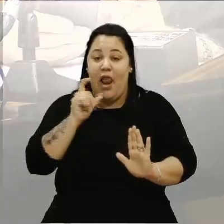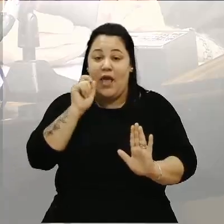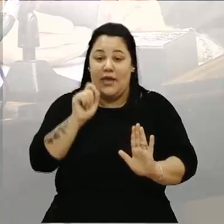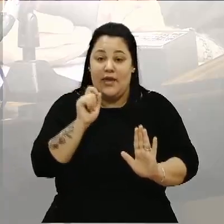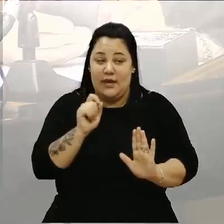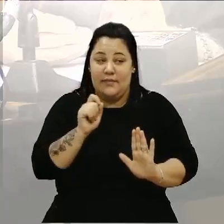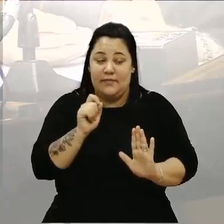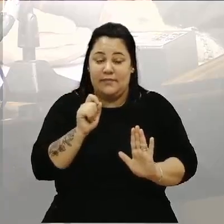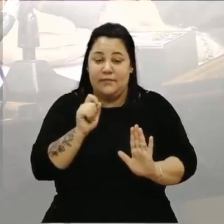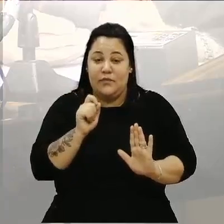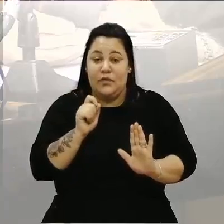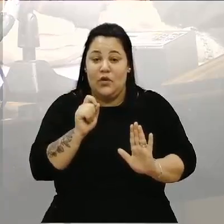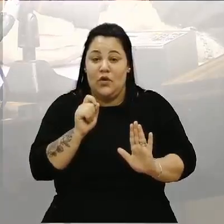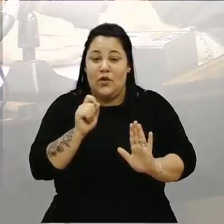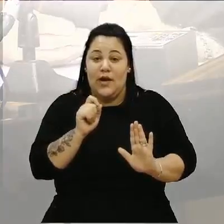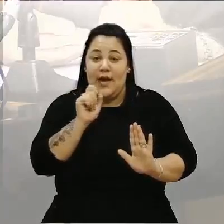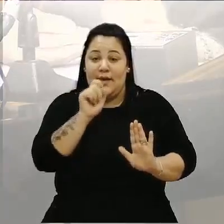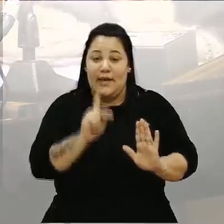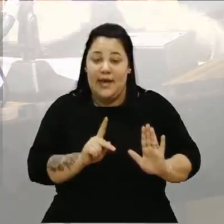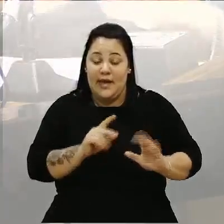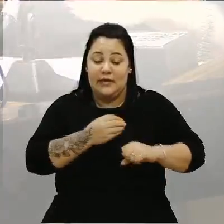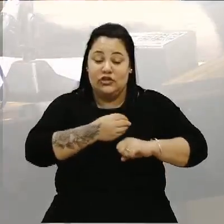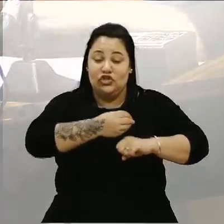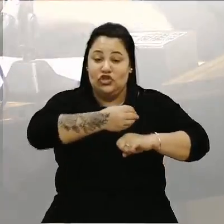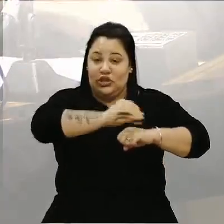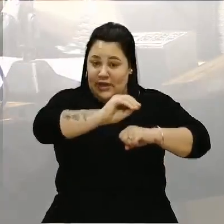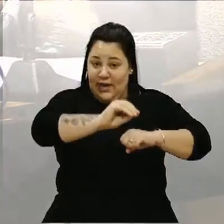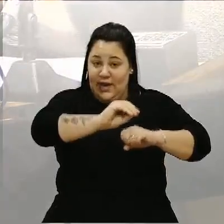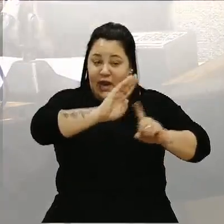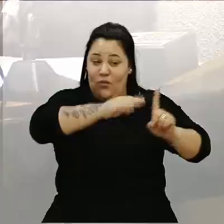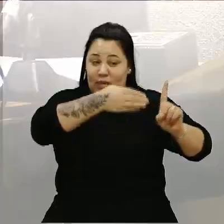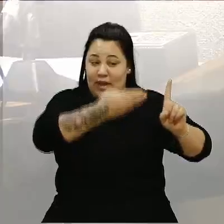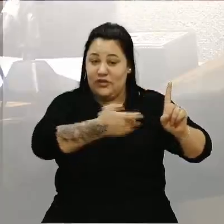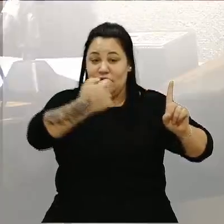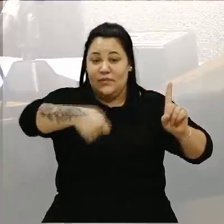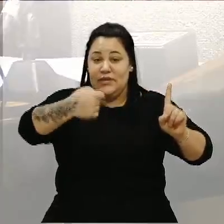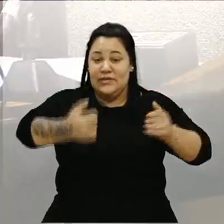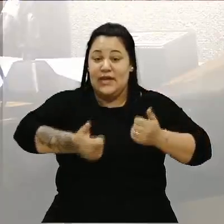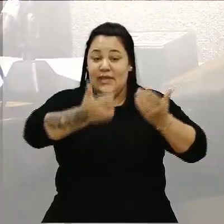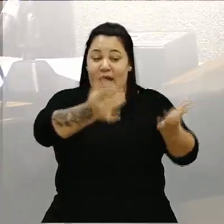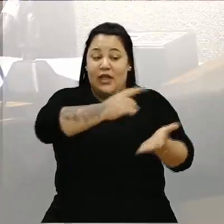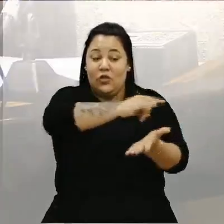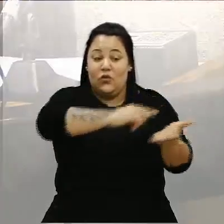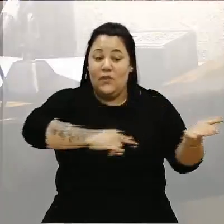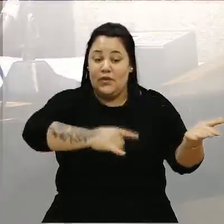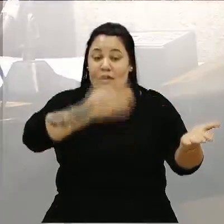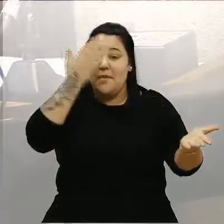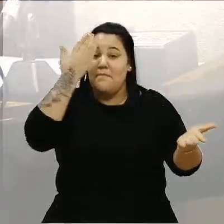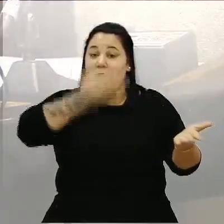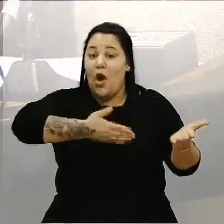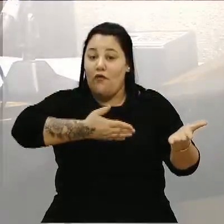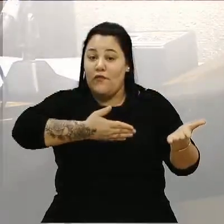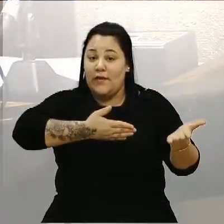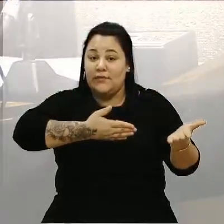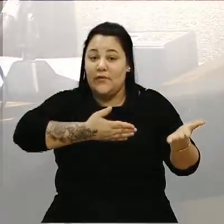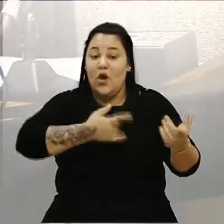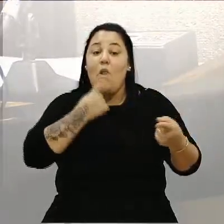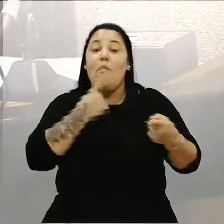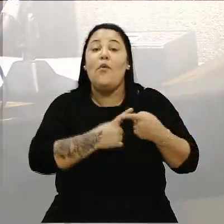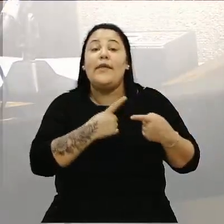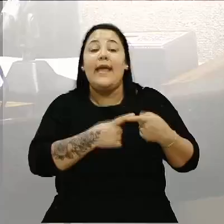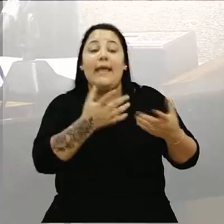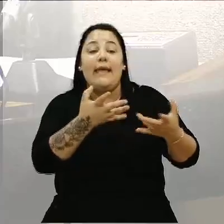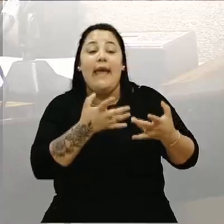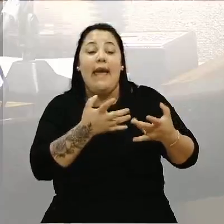ao autor da proposição fornecer documentos que compõem o fato de o homenageado